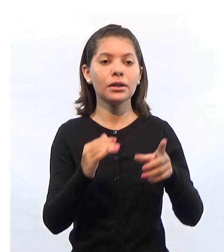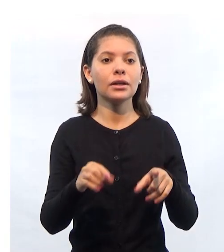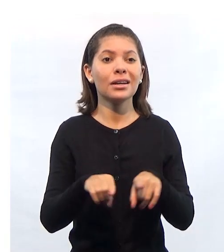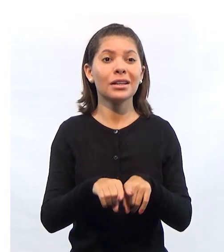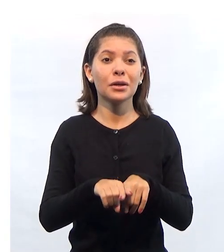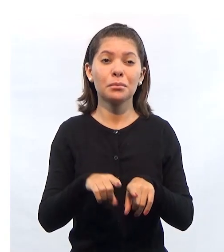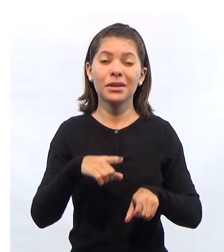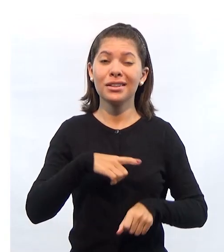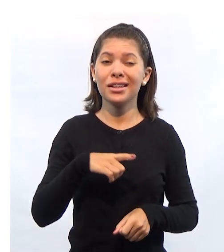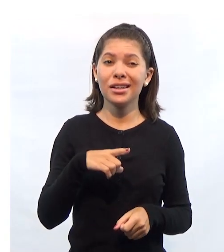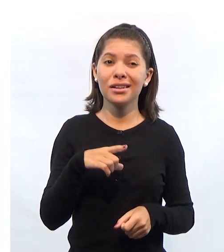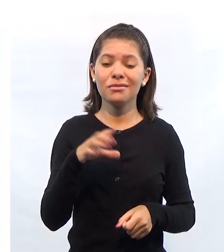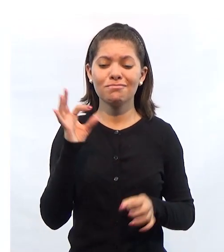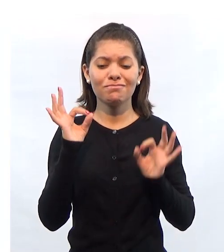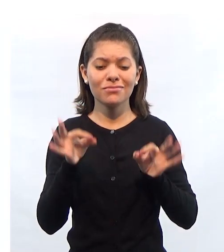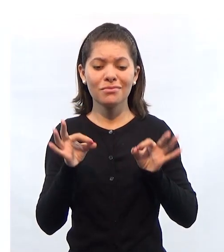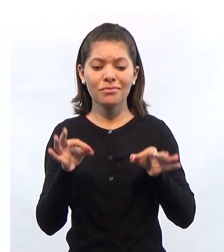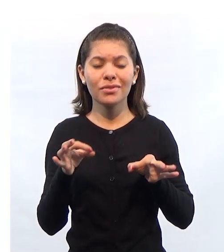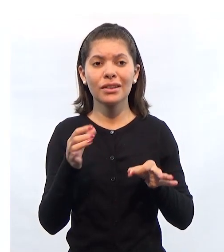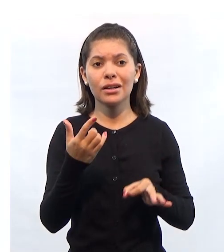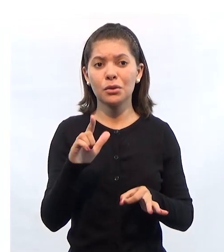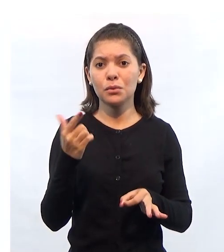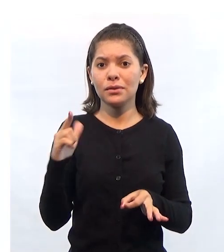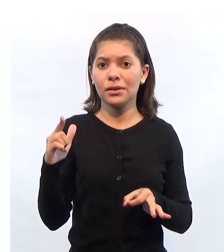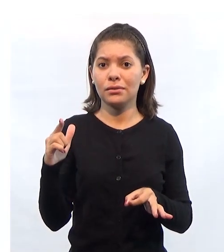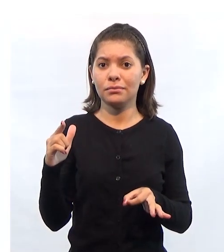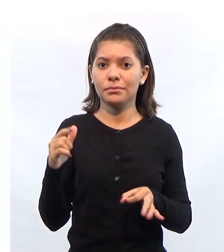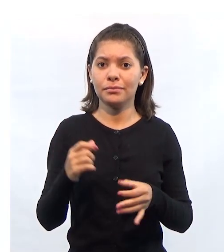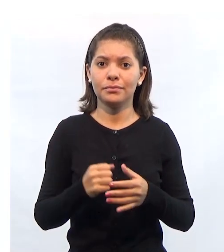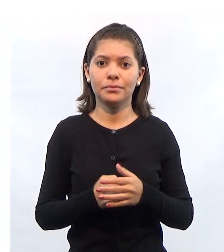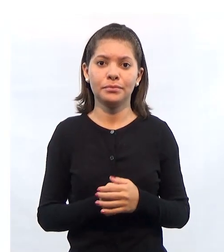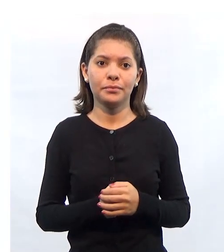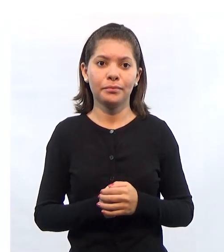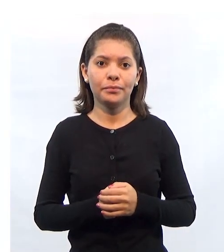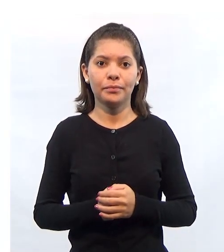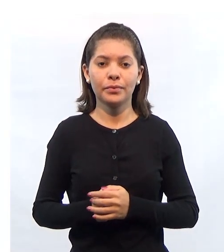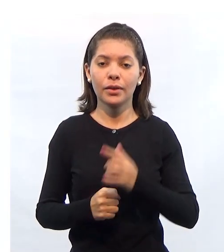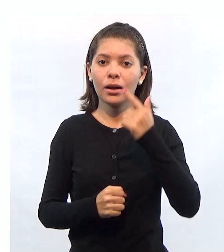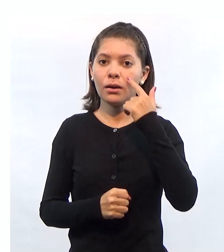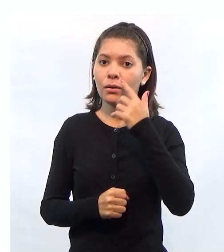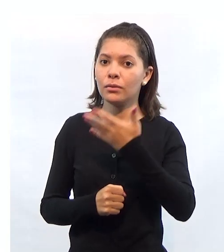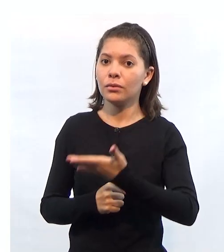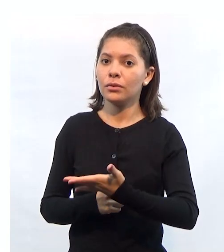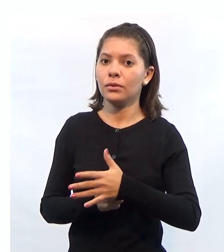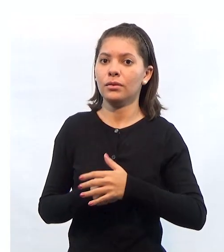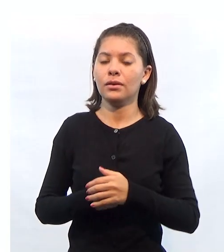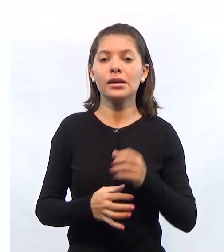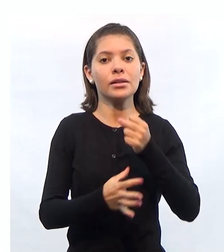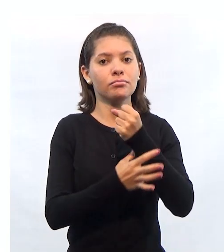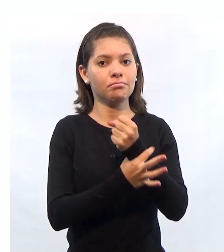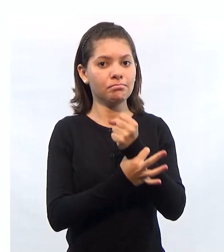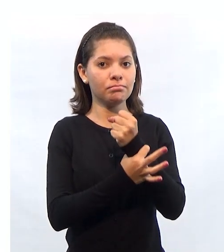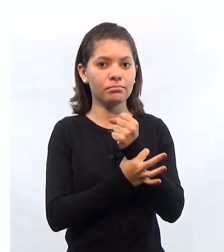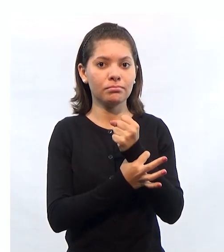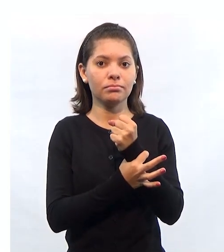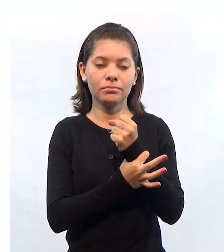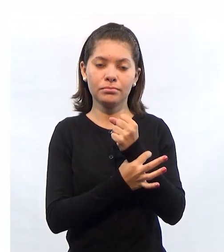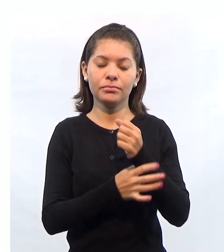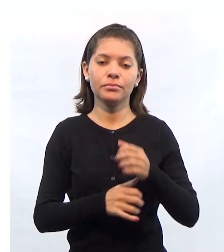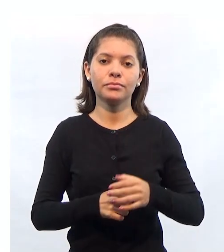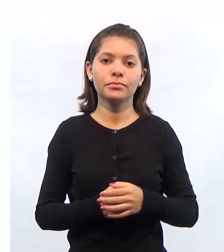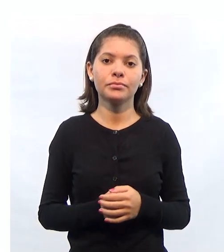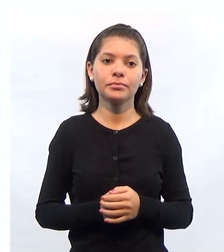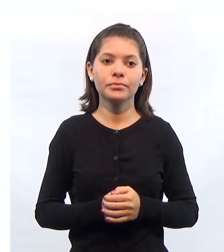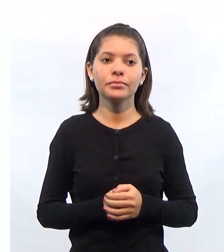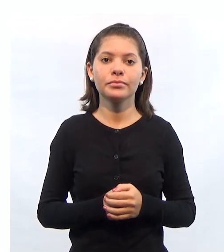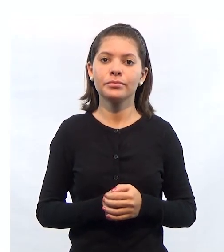ter uma incerteza de operação. Para essa incerteza de operação, nós temos um estoque de segurança.